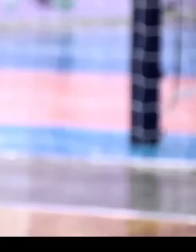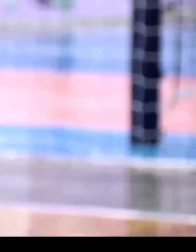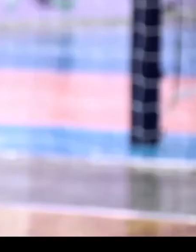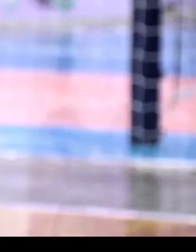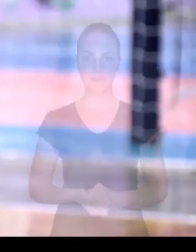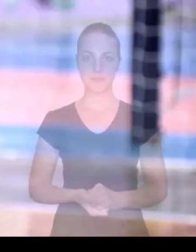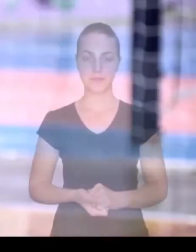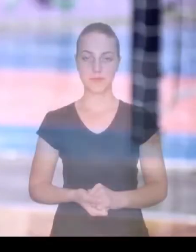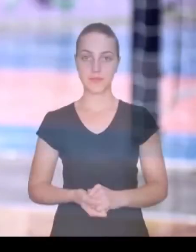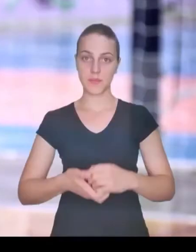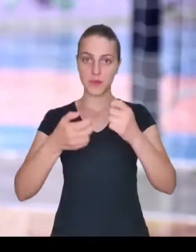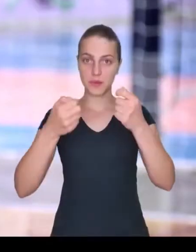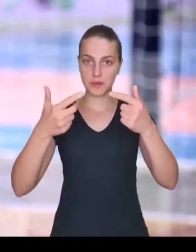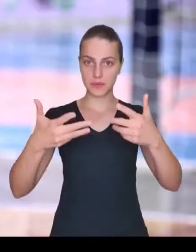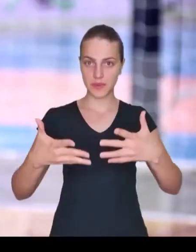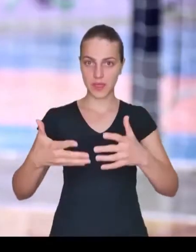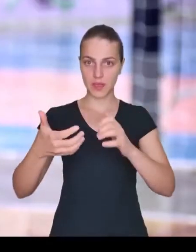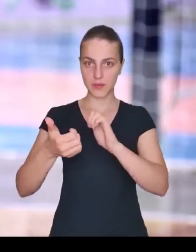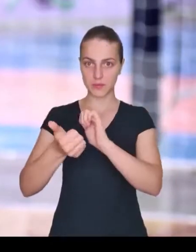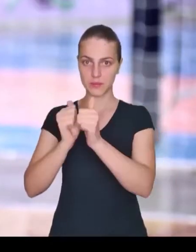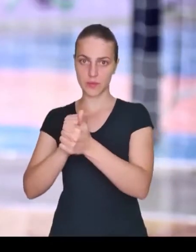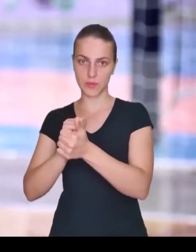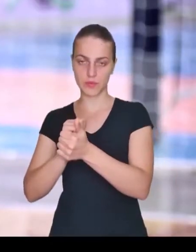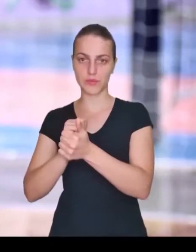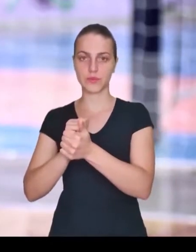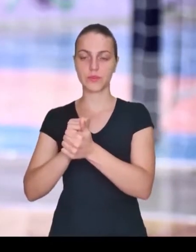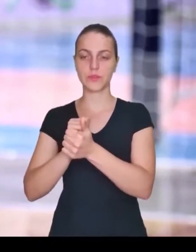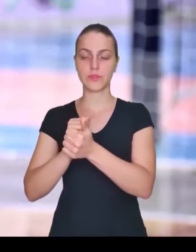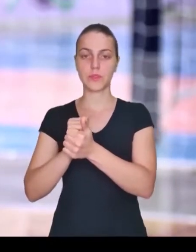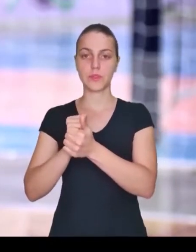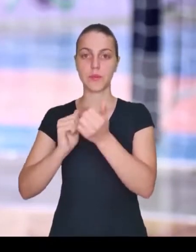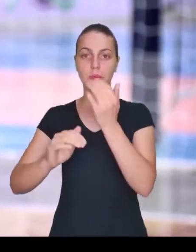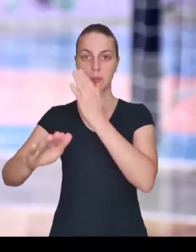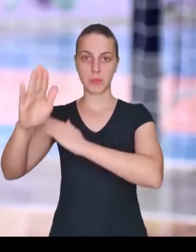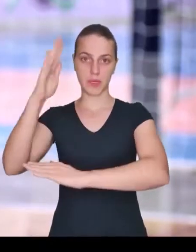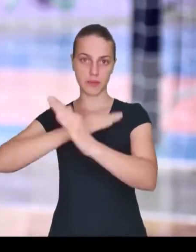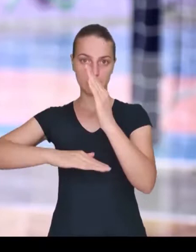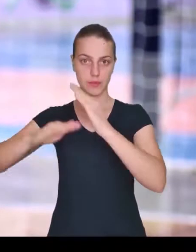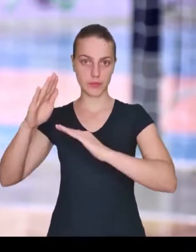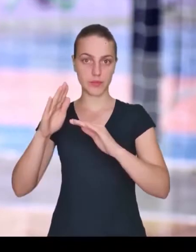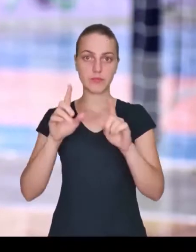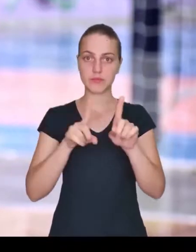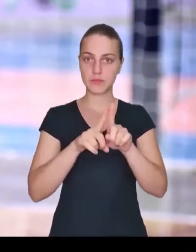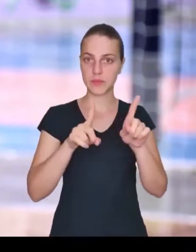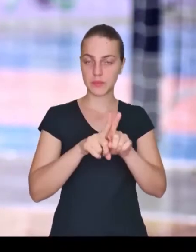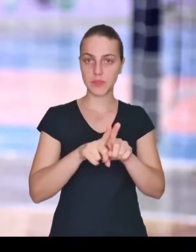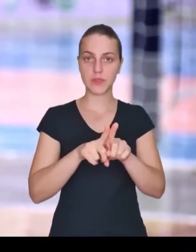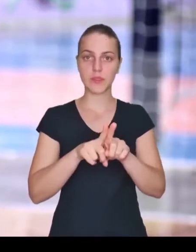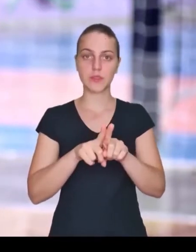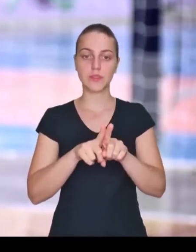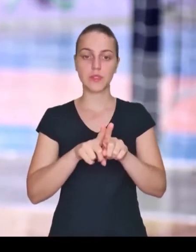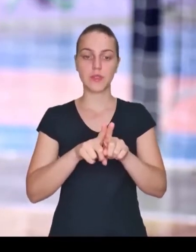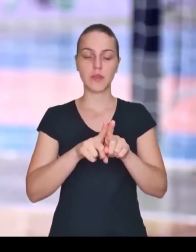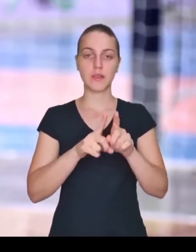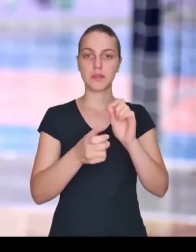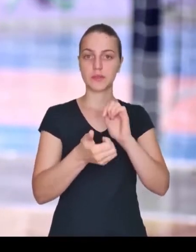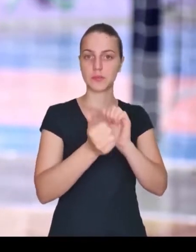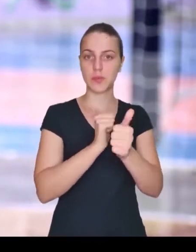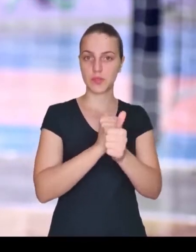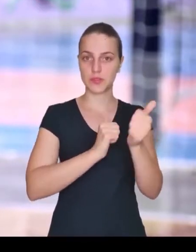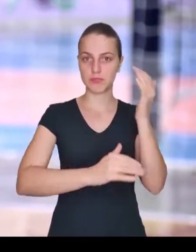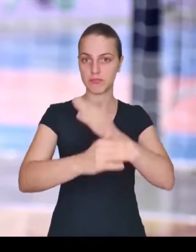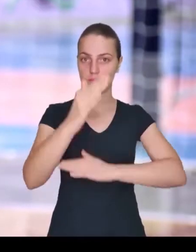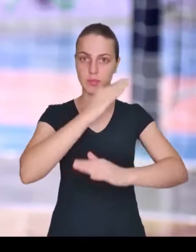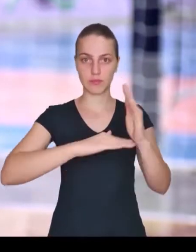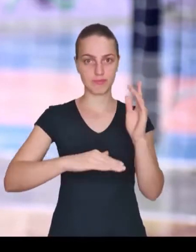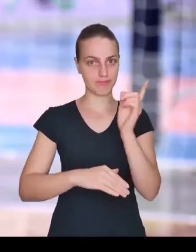Leandro da Silva Santos, atleta de vôlei sentado. Não só o esporte paralímpico, mas também o esporte olímpico. O esporte salva vidas. O esporte salvou a minha vida.